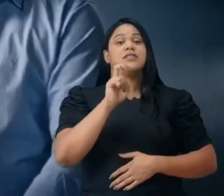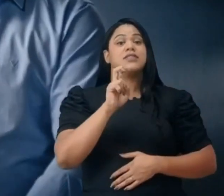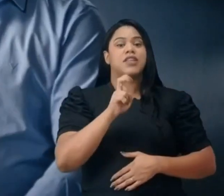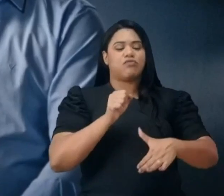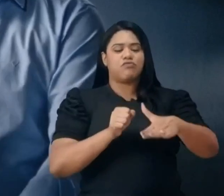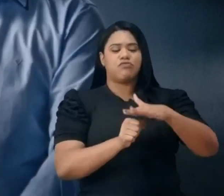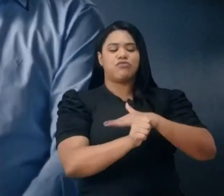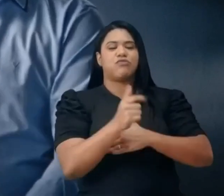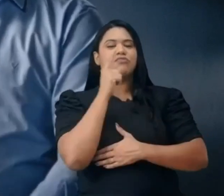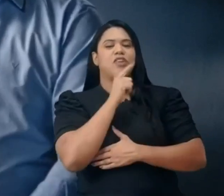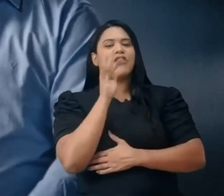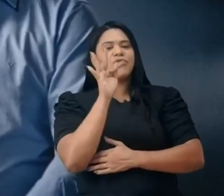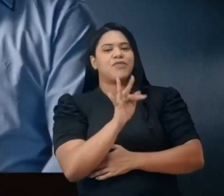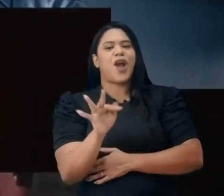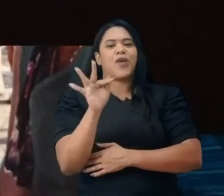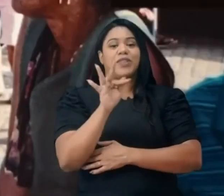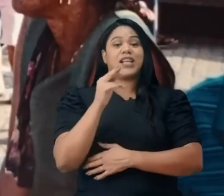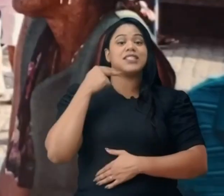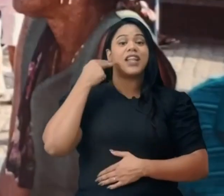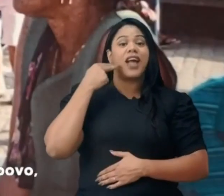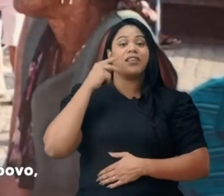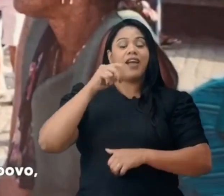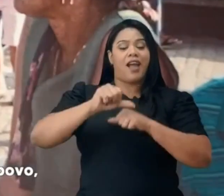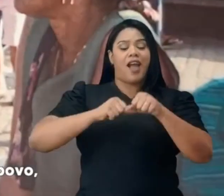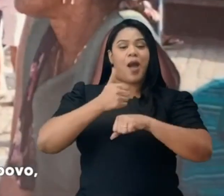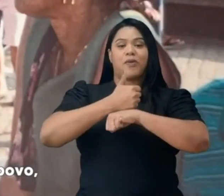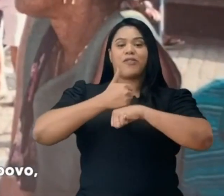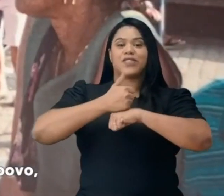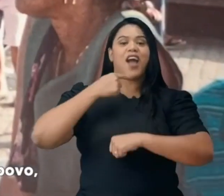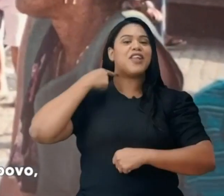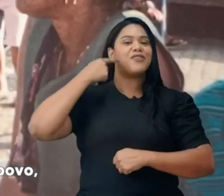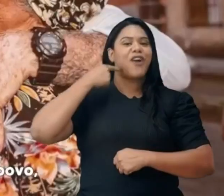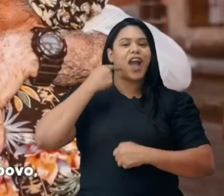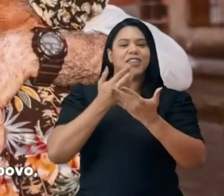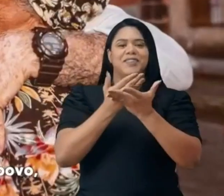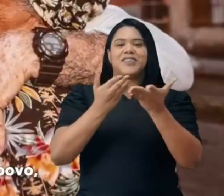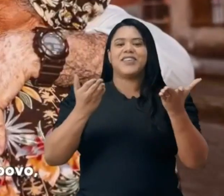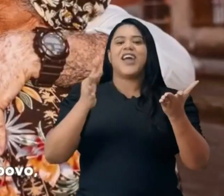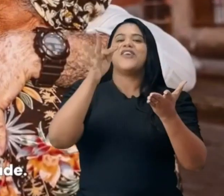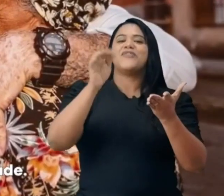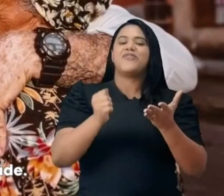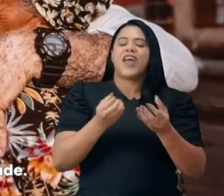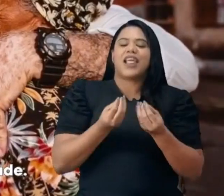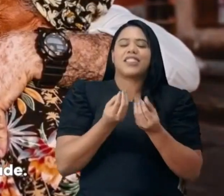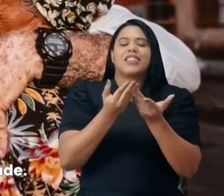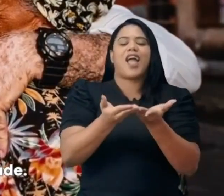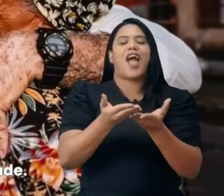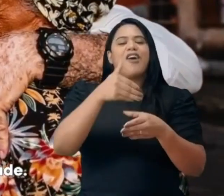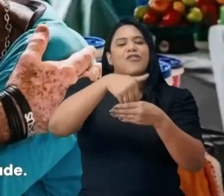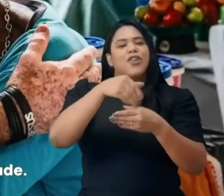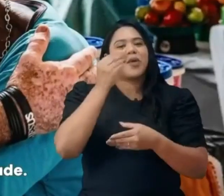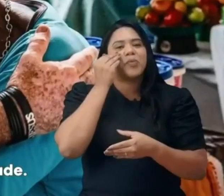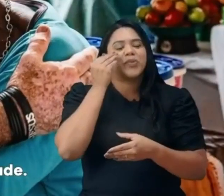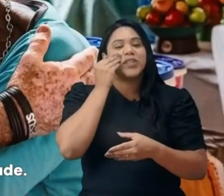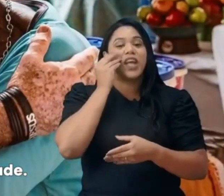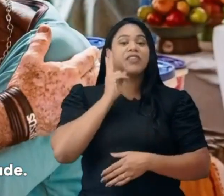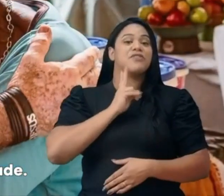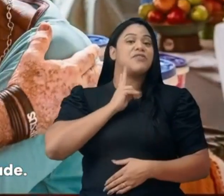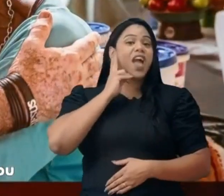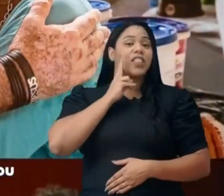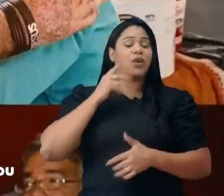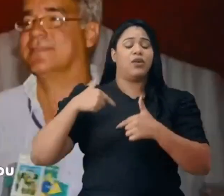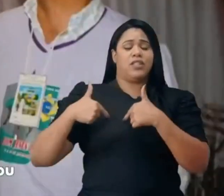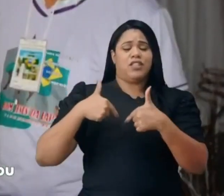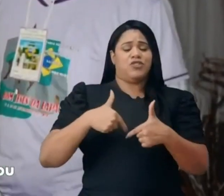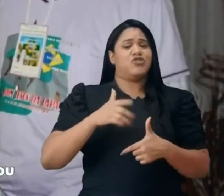os 5 filhos chegaram a fazer faculdade. Zé Neto se tornou o advogado do povo porque Feira deu uma oportunidade.